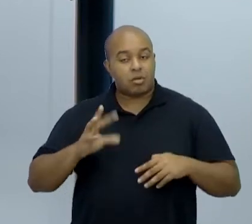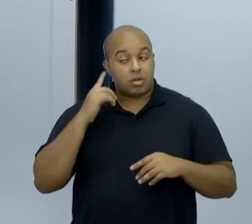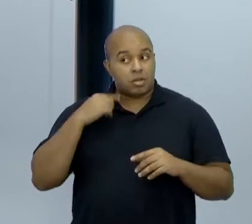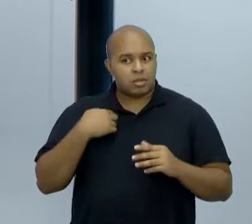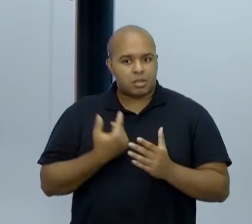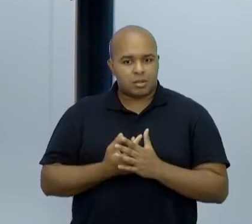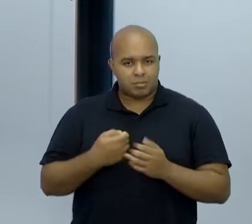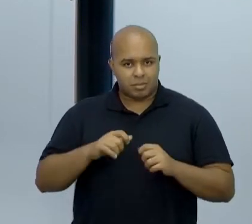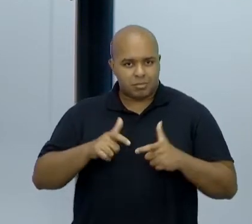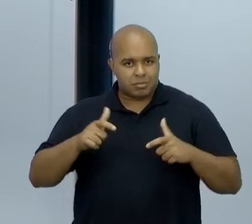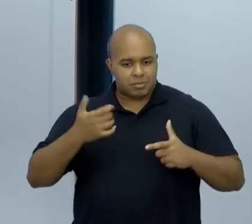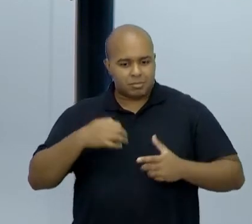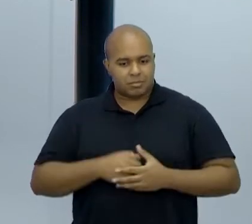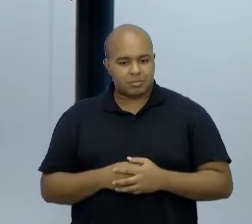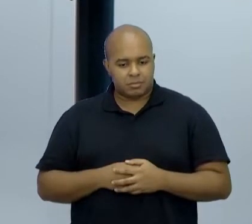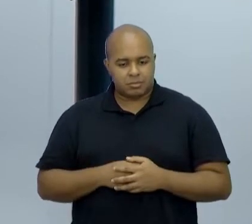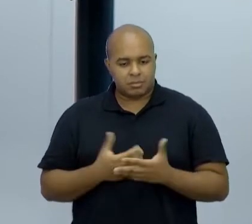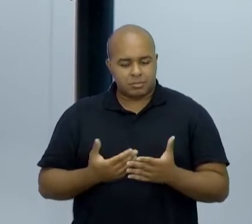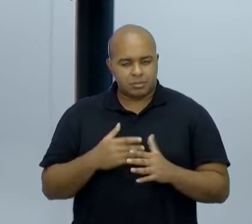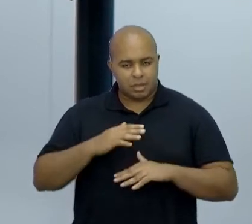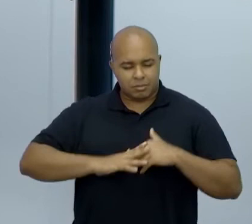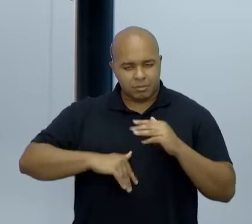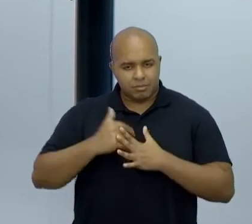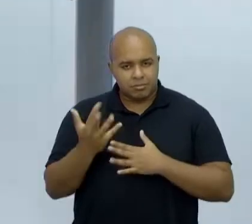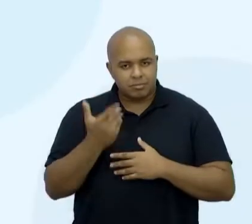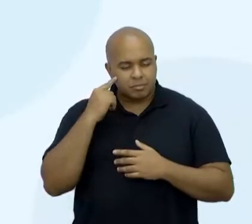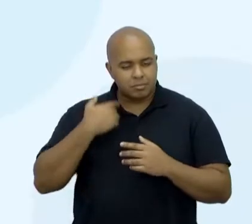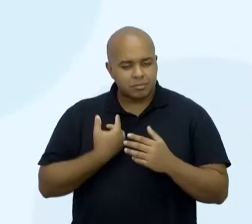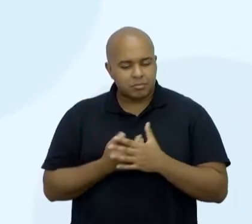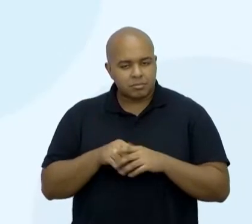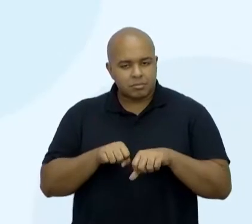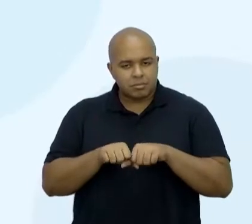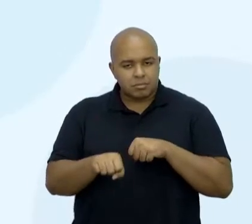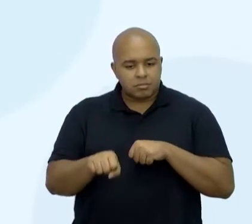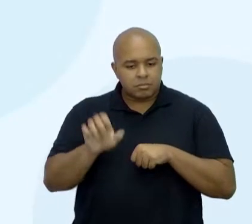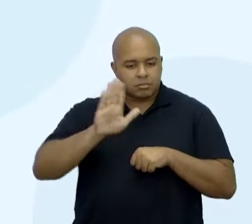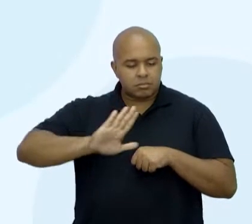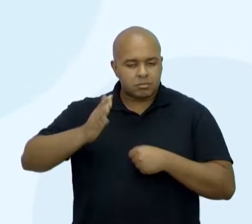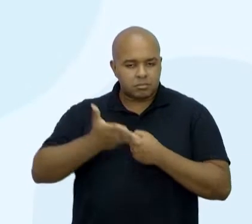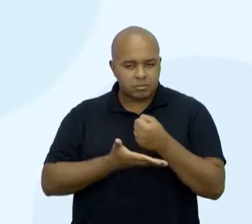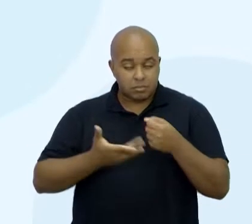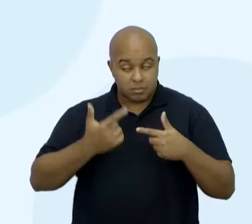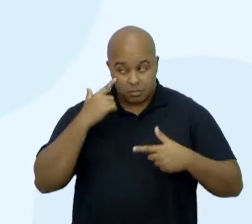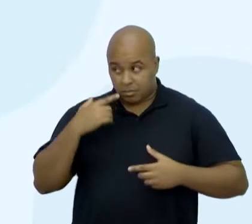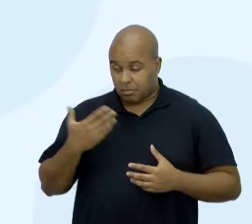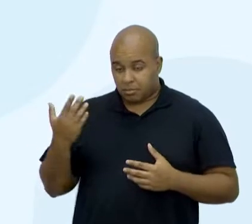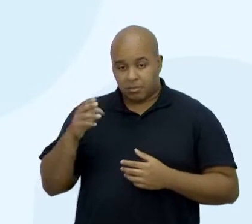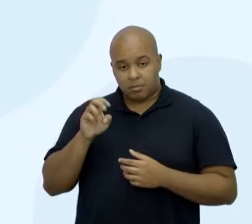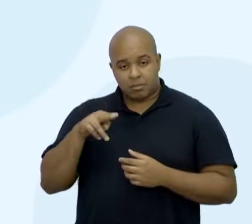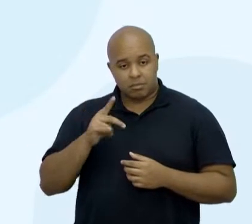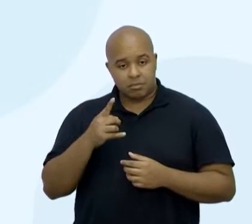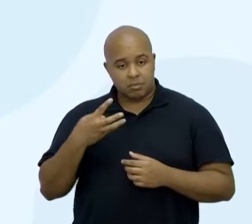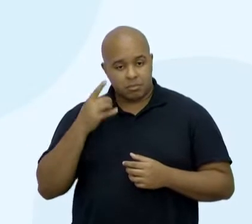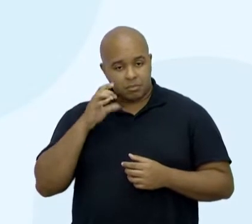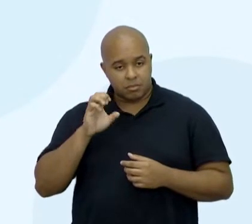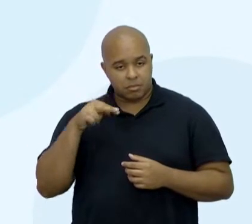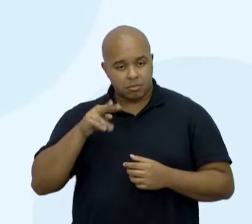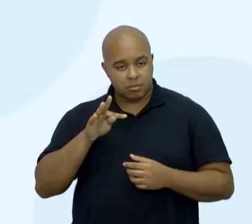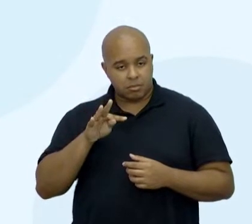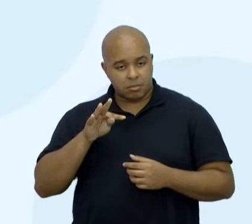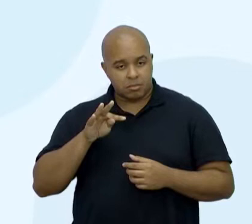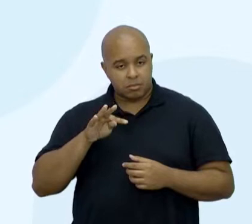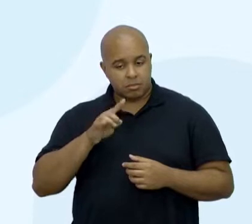tem aumentado. Bom, as habilidades da formação geral básica aí para vocês, EM13 CNT